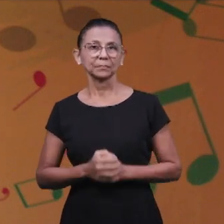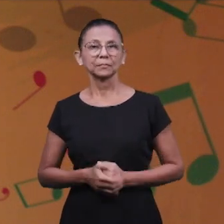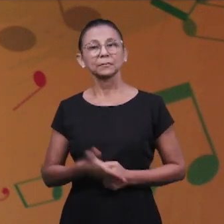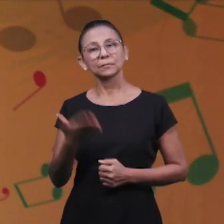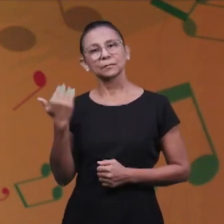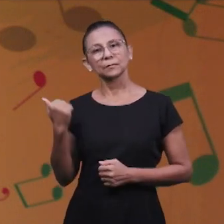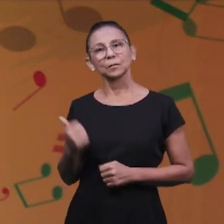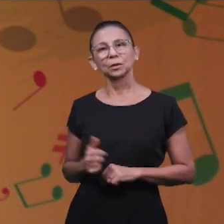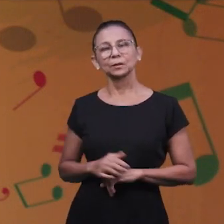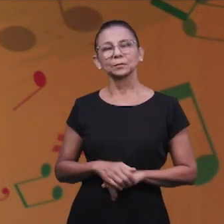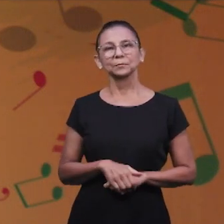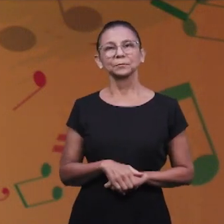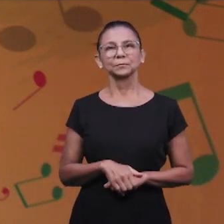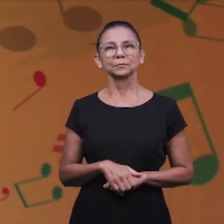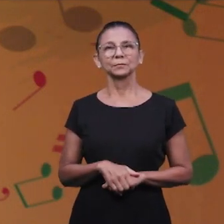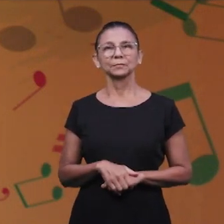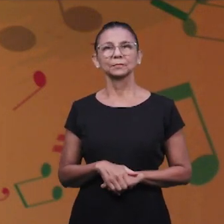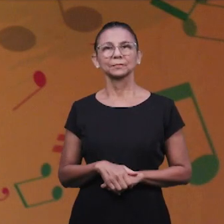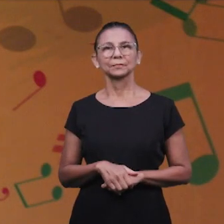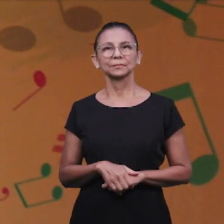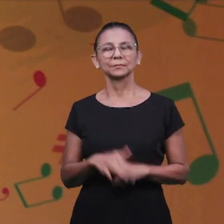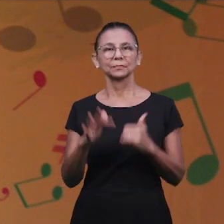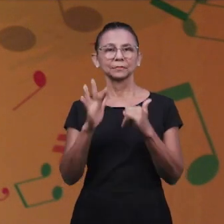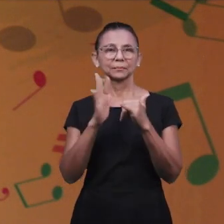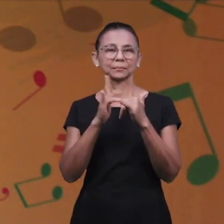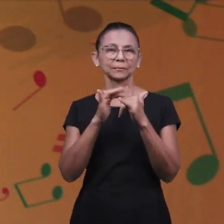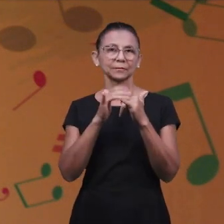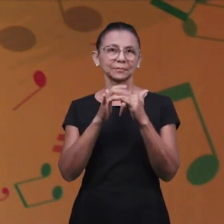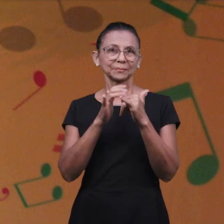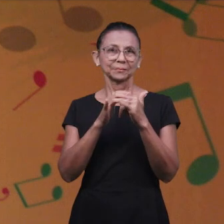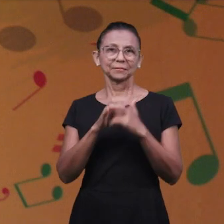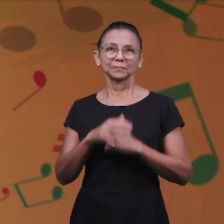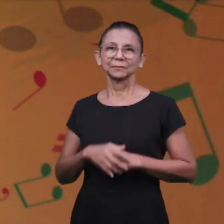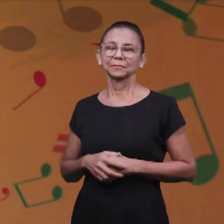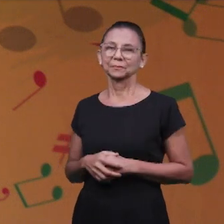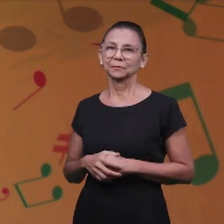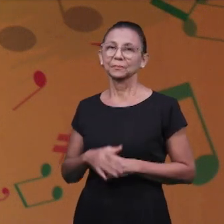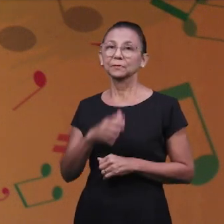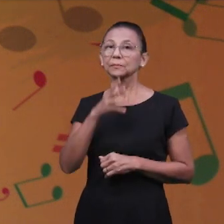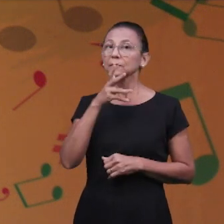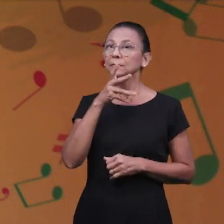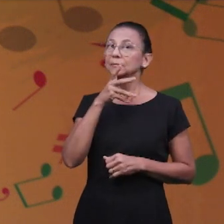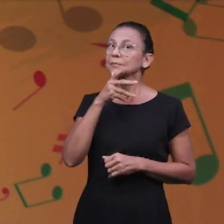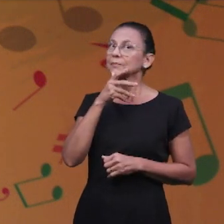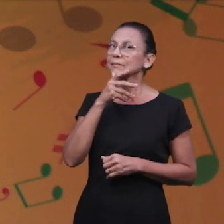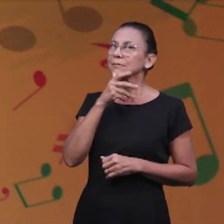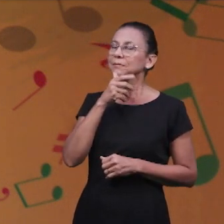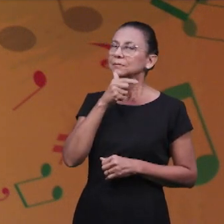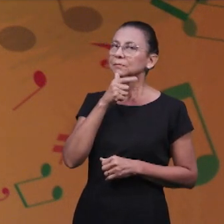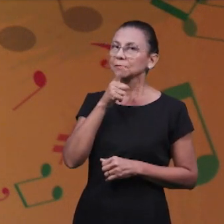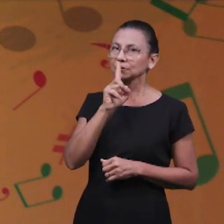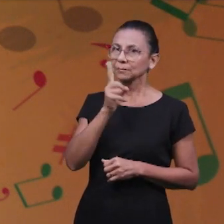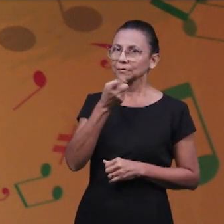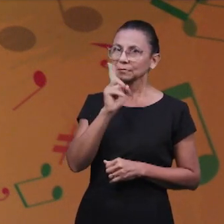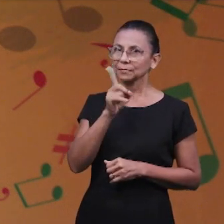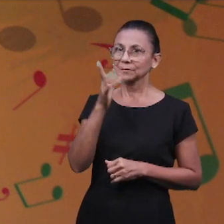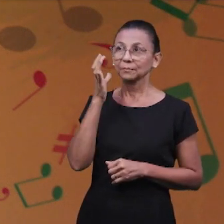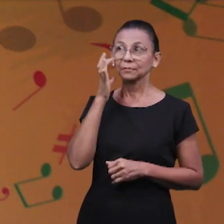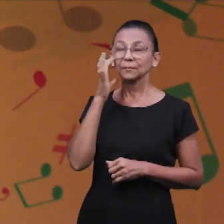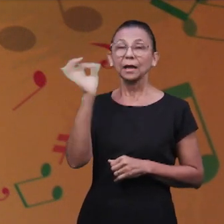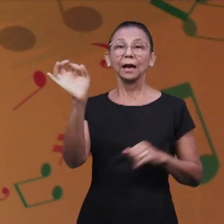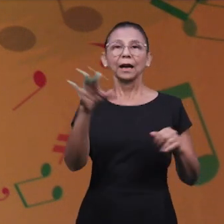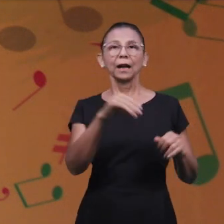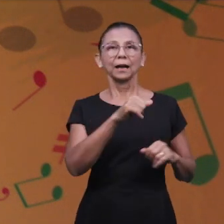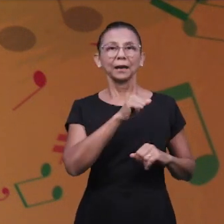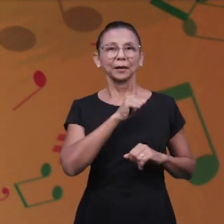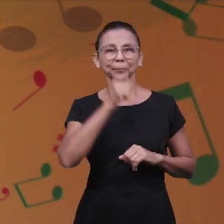Amém? Então agora nós vamos tocar. Vou tocar essa primeira vez bem devagar e vocês vão prestar bem